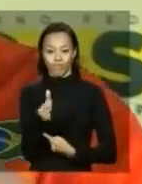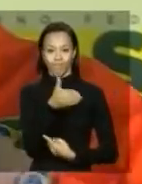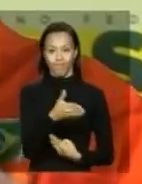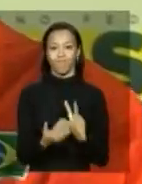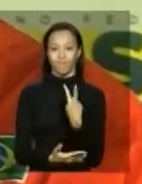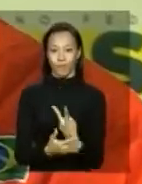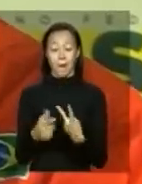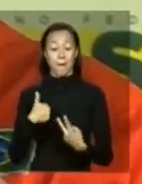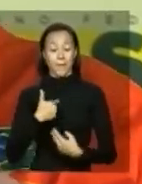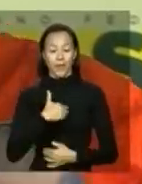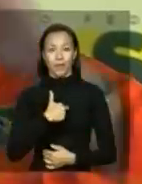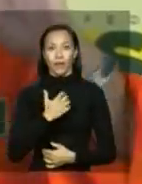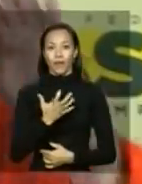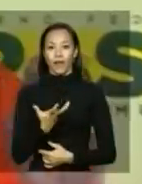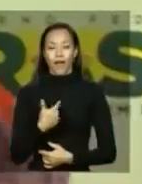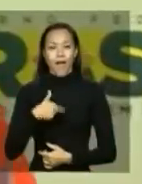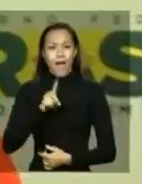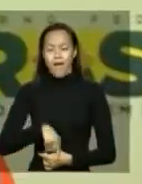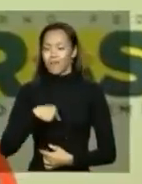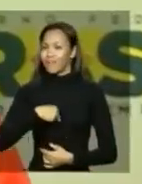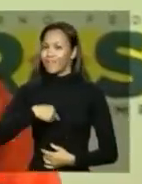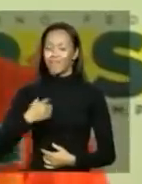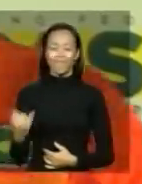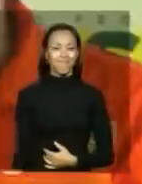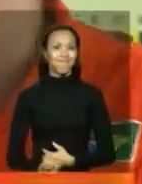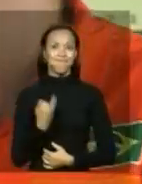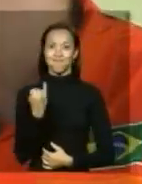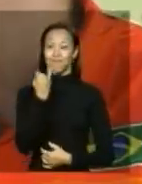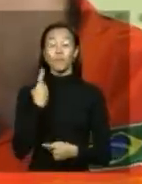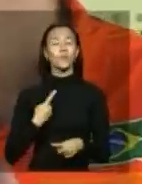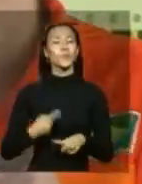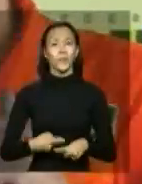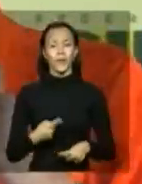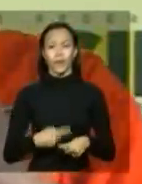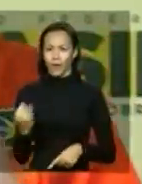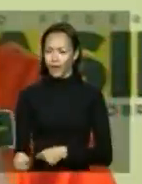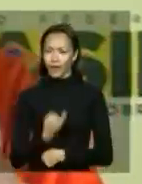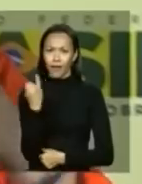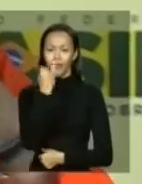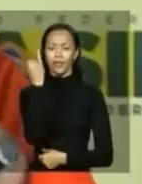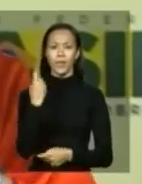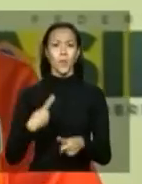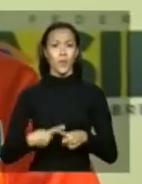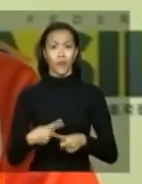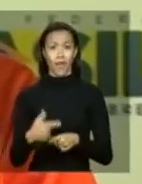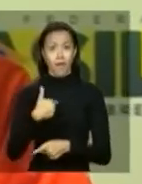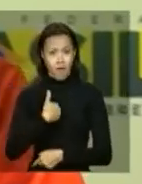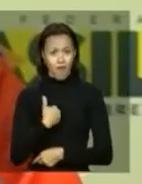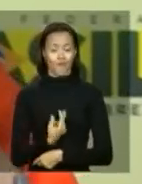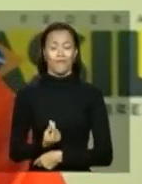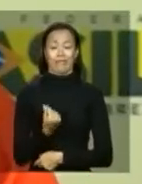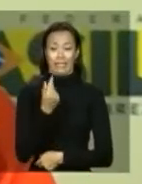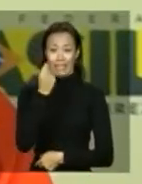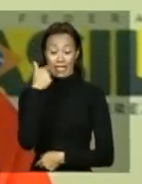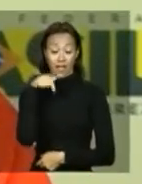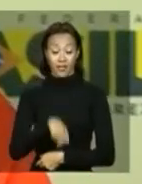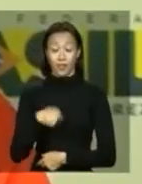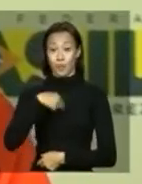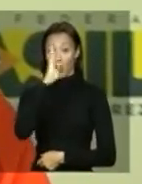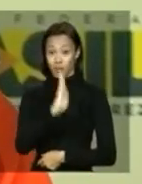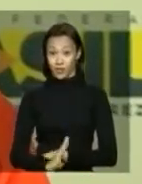cerimônias, para mim, são excepcionais. Por quê? Porque eu sou da época que no